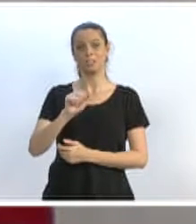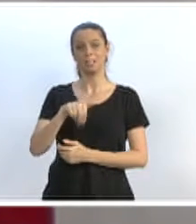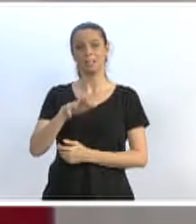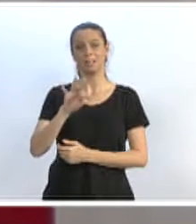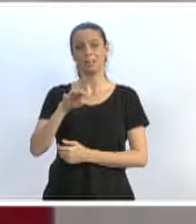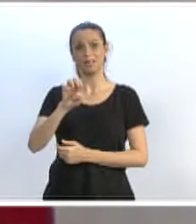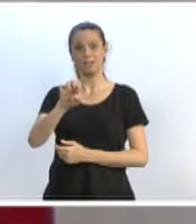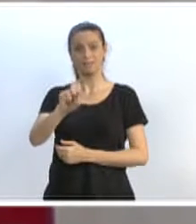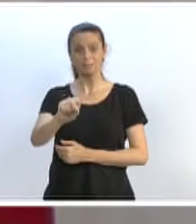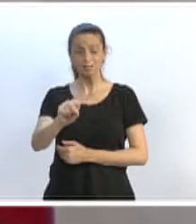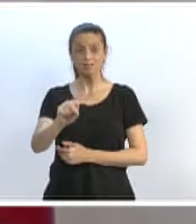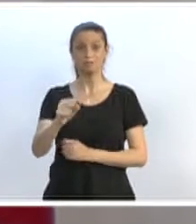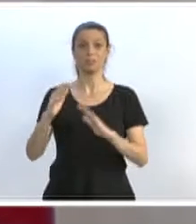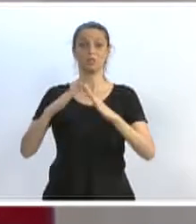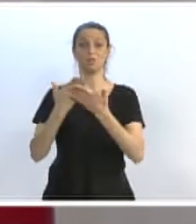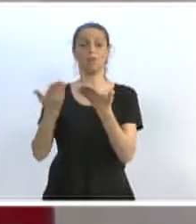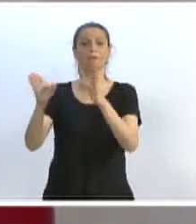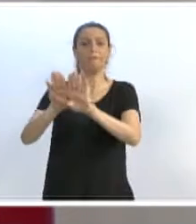aí.